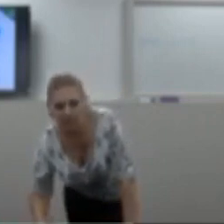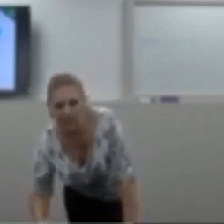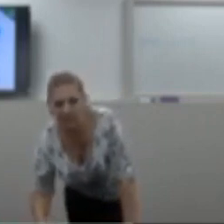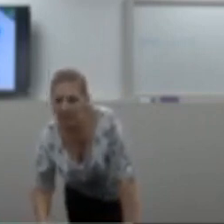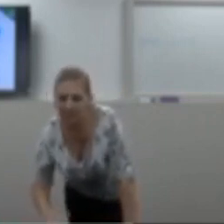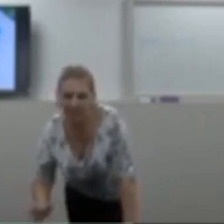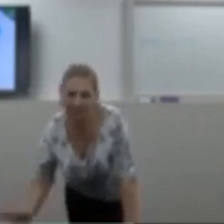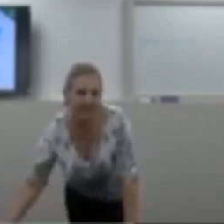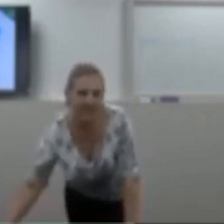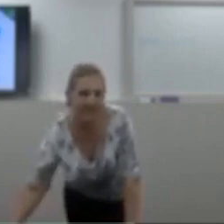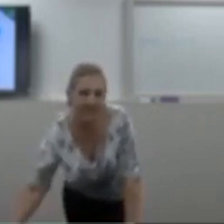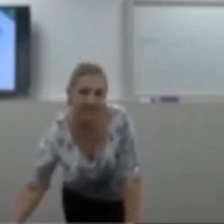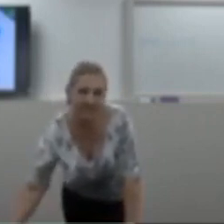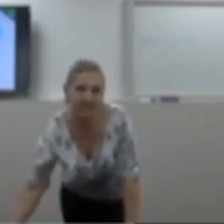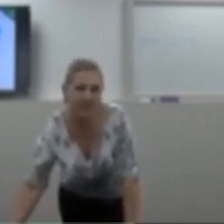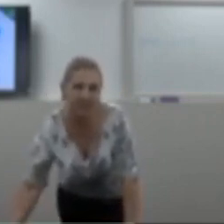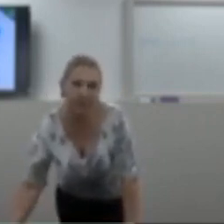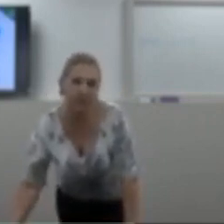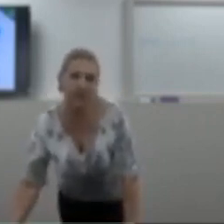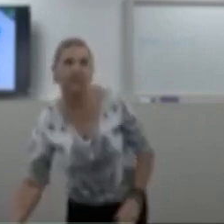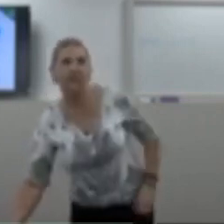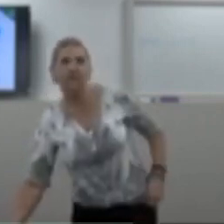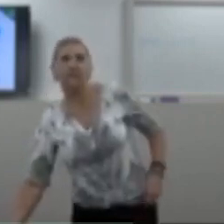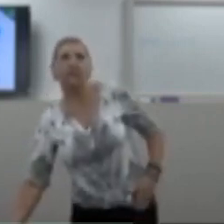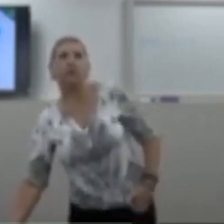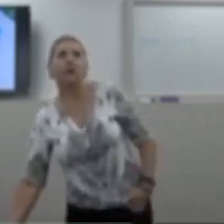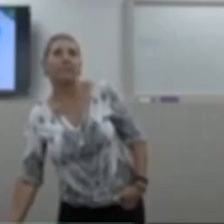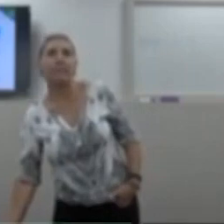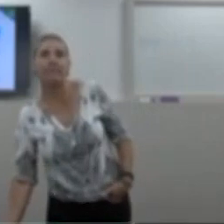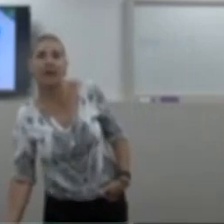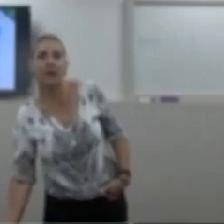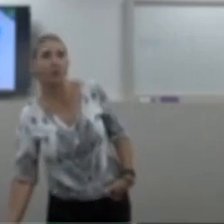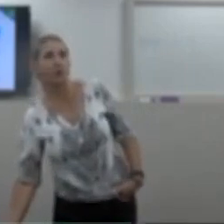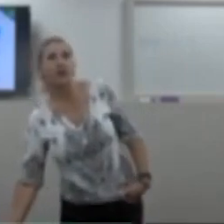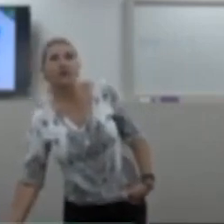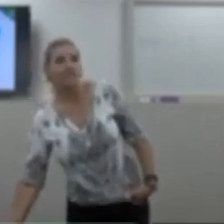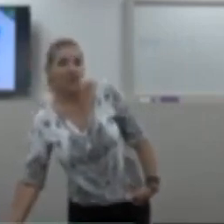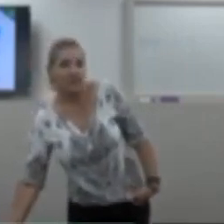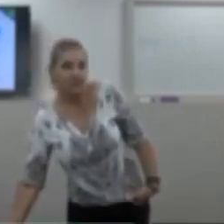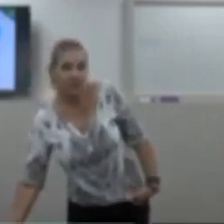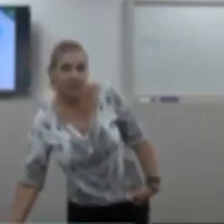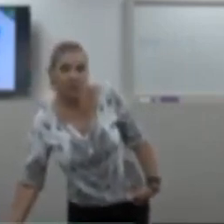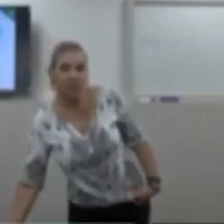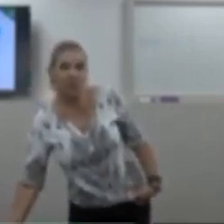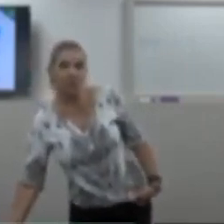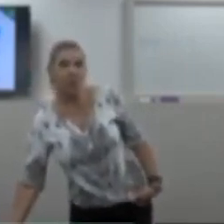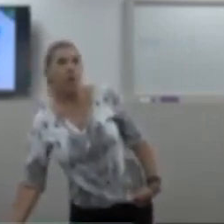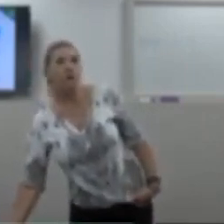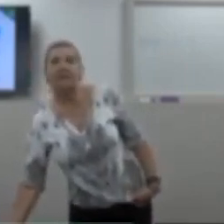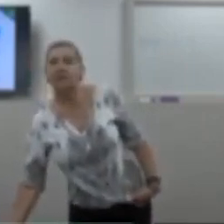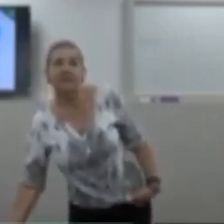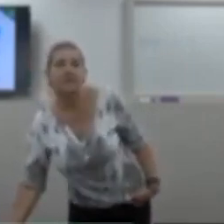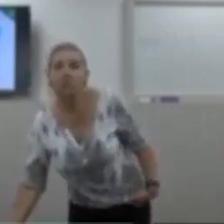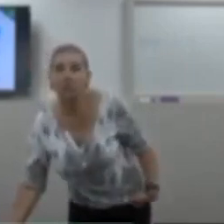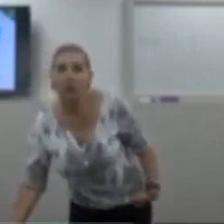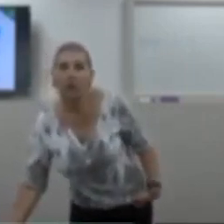primeiro, segundo, terceiro? Não necessariamente. Você pode colocar diferente. Você pode colocar primeiro,